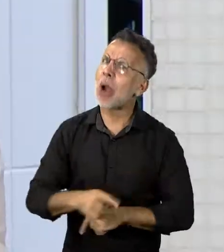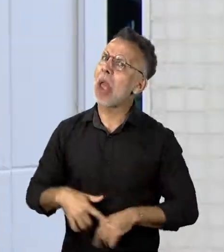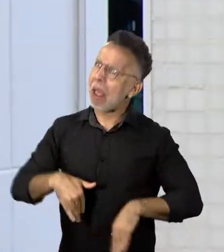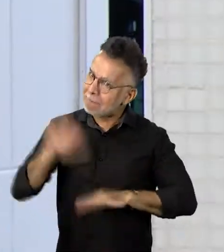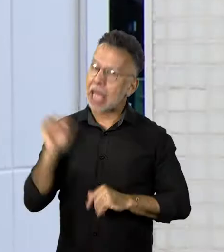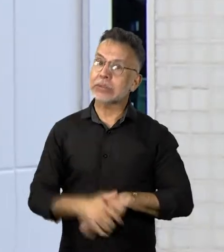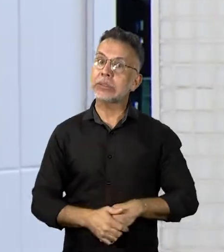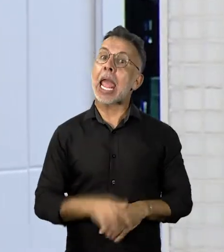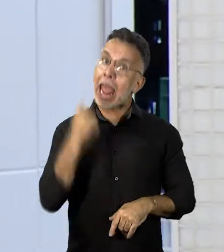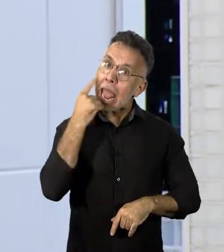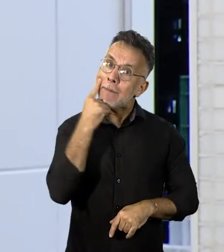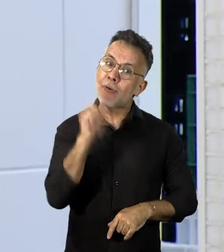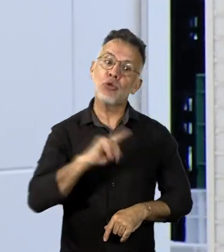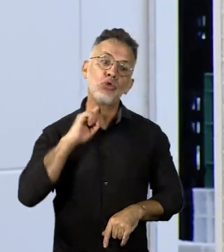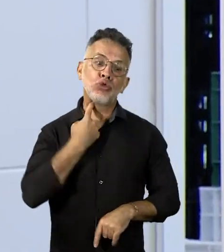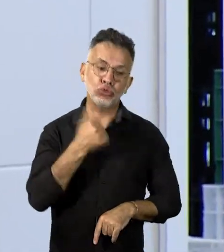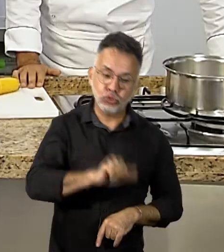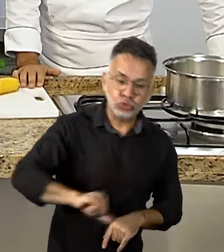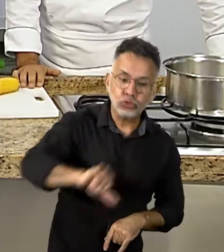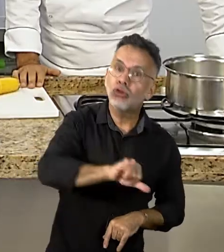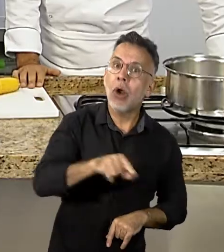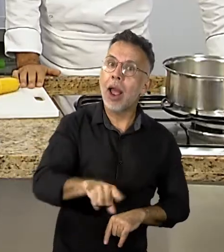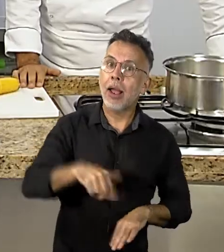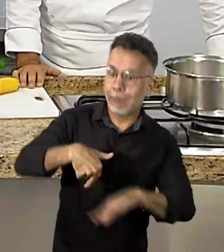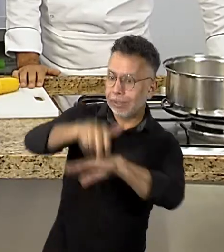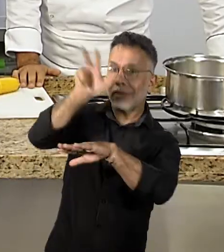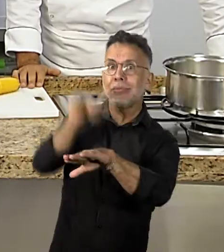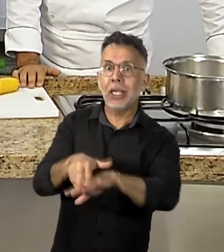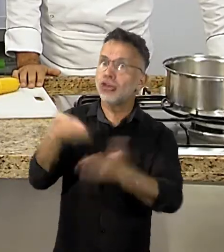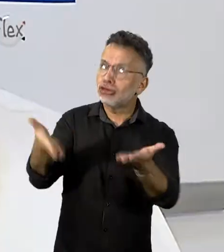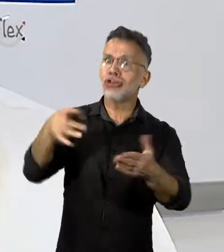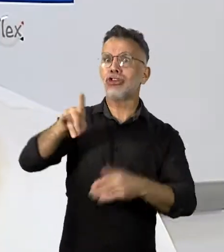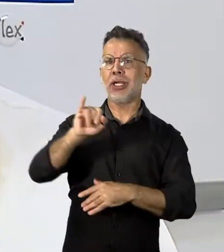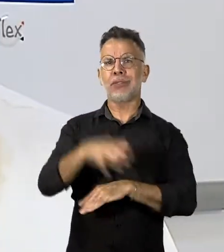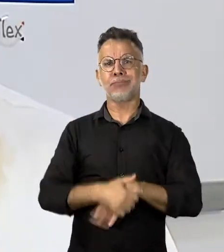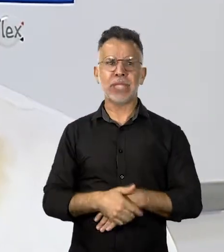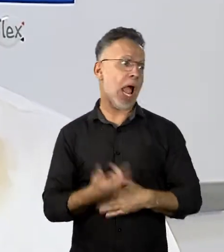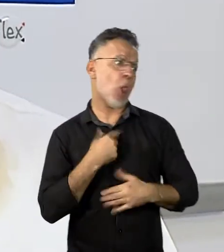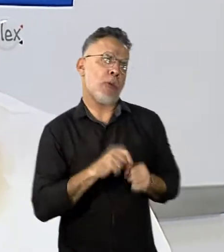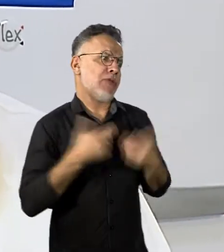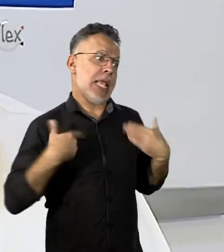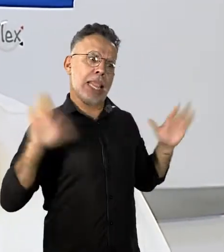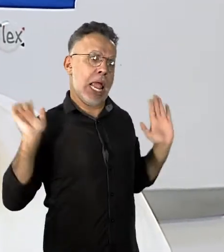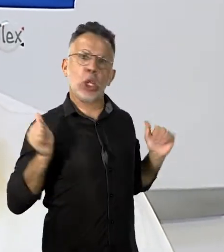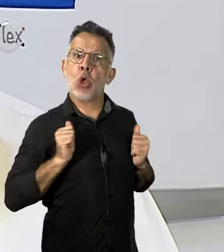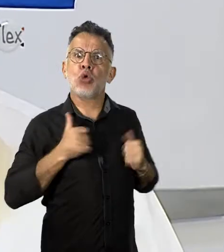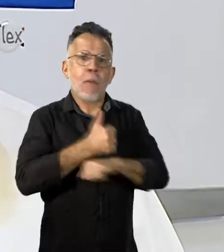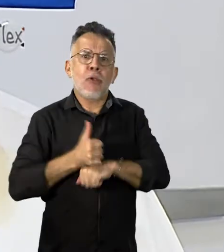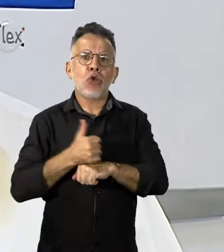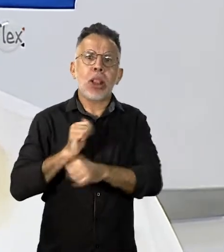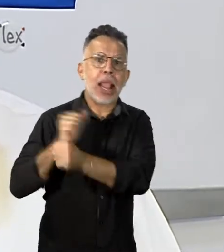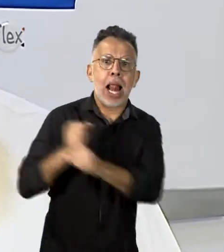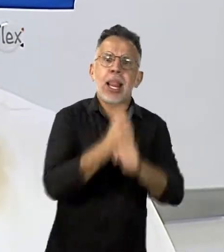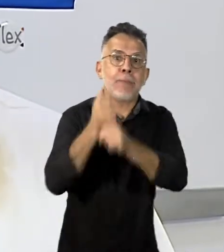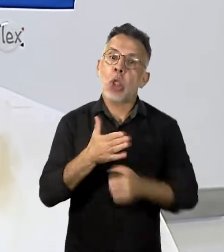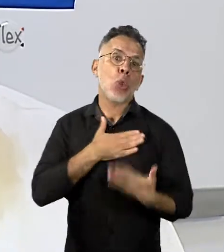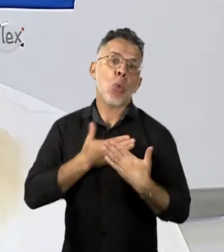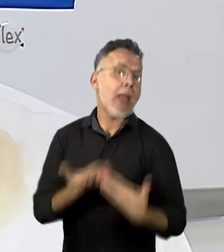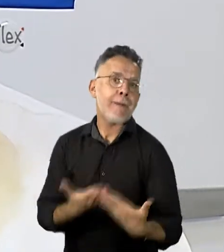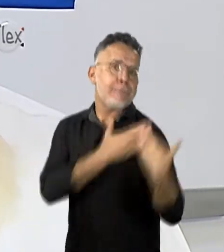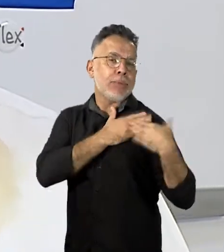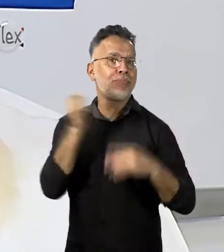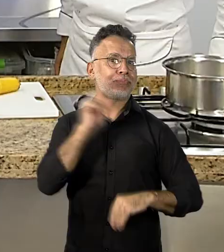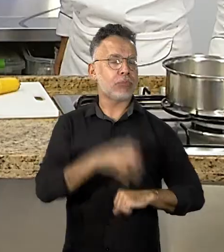demais, né? É, mas foi o chão sujo de óleo que gerou um acidente, Diego. Ah, eu não posso fazer nada. Eu não sou um profissional de limpeza. Tá? E não faz parte